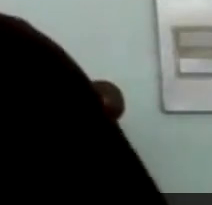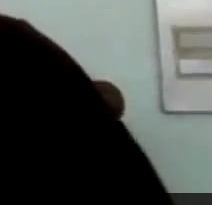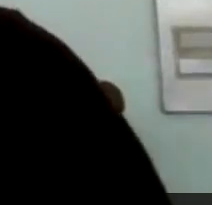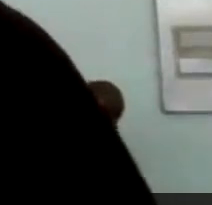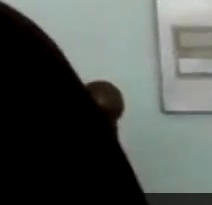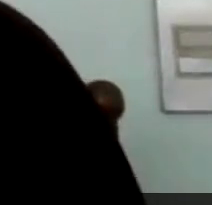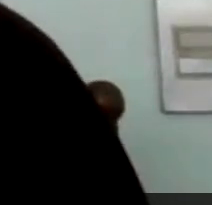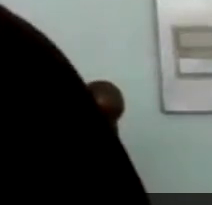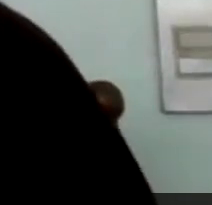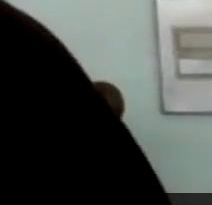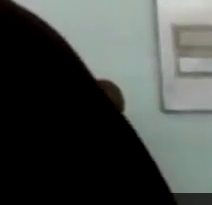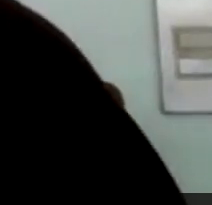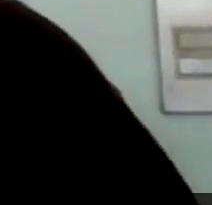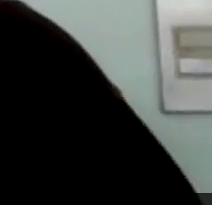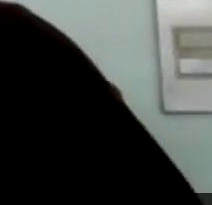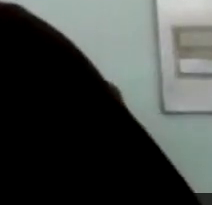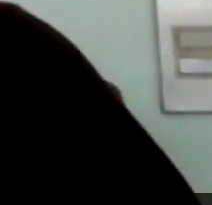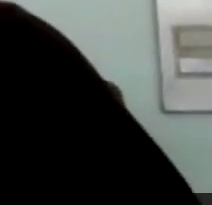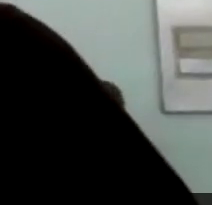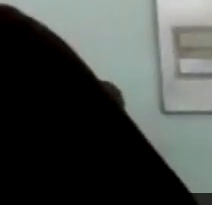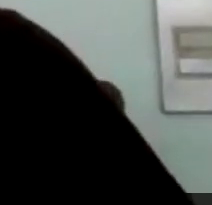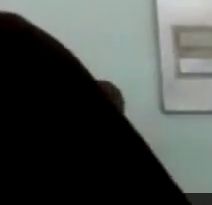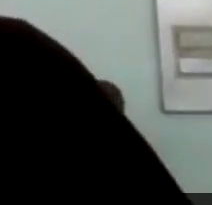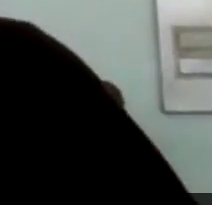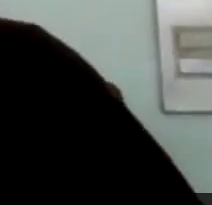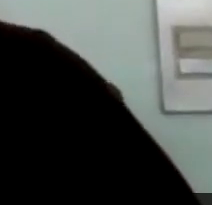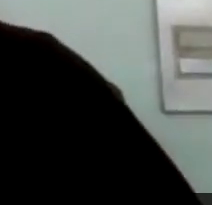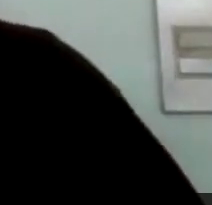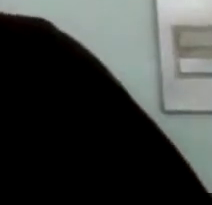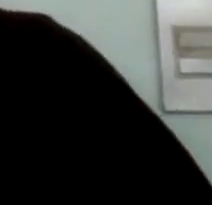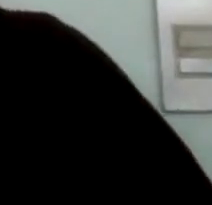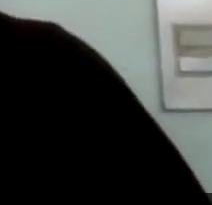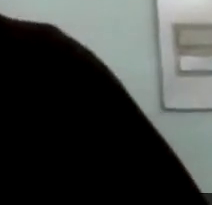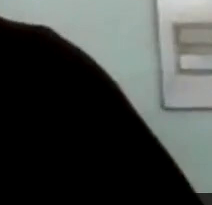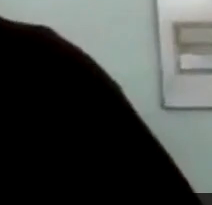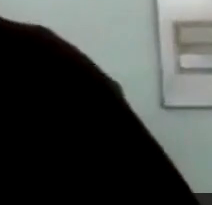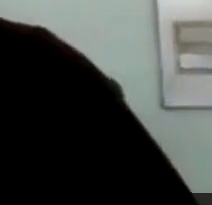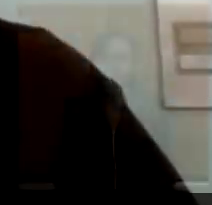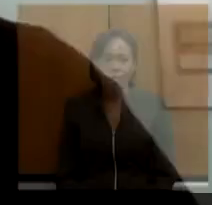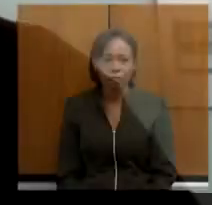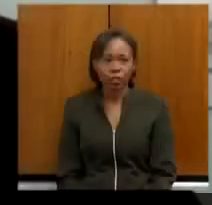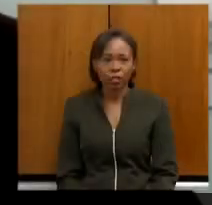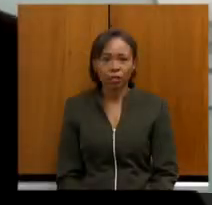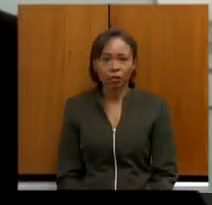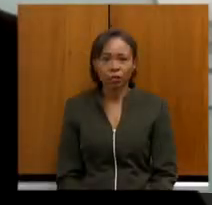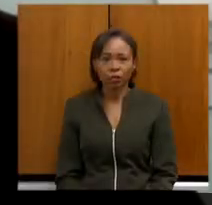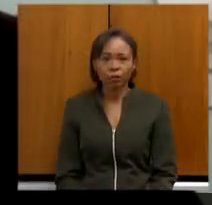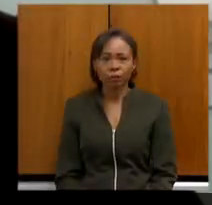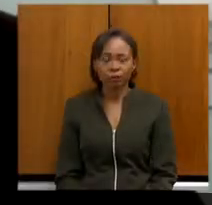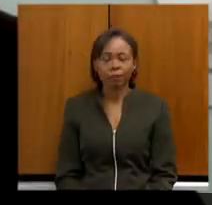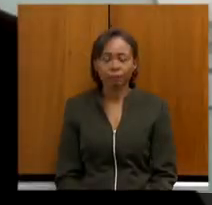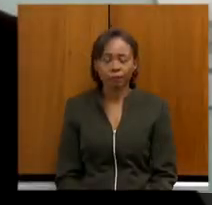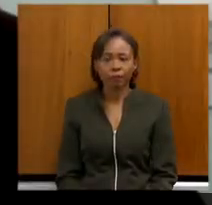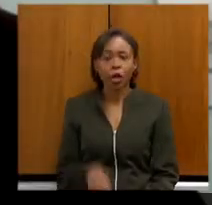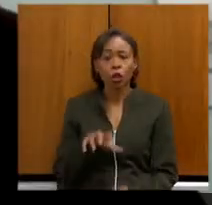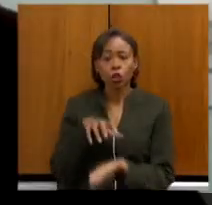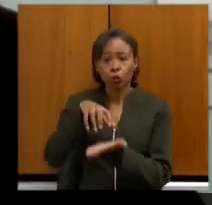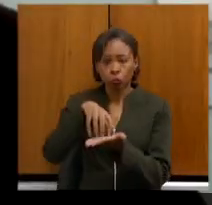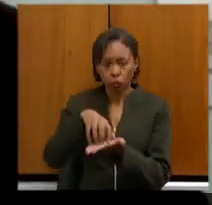represento aqui o cedefes Né que é uma entidade é fundada em